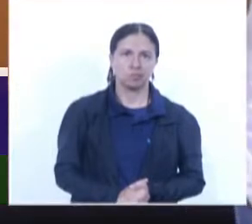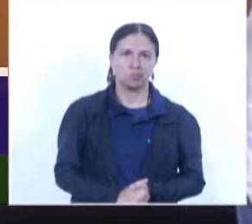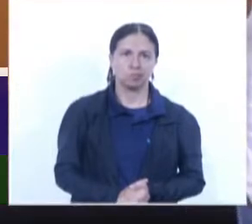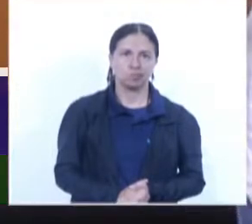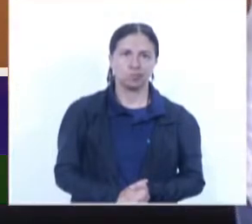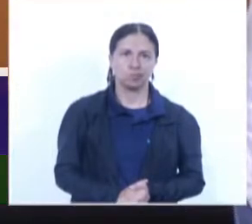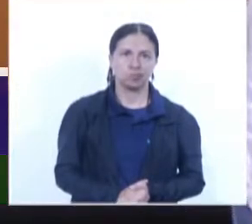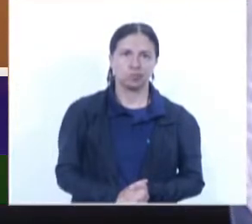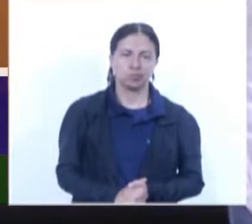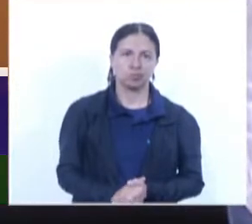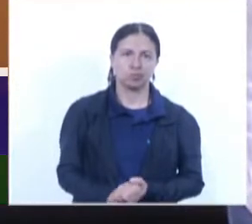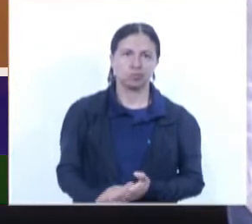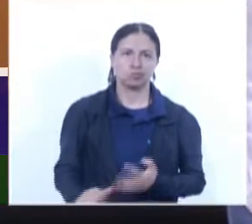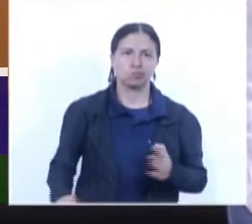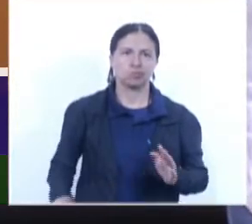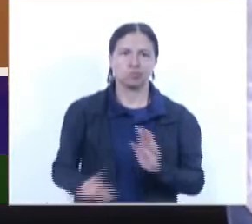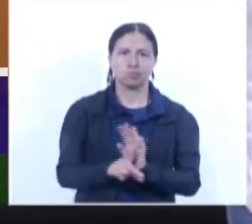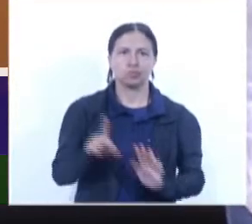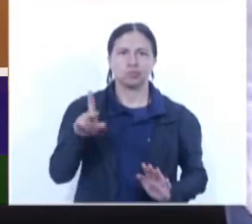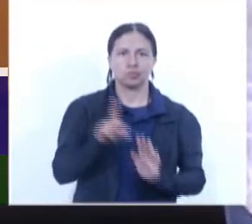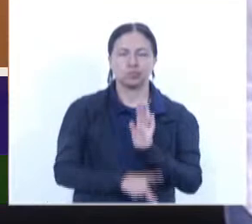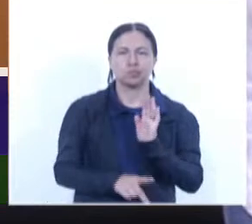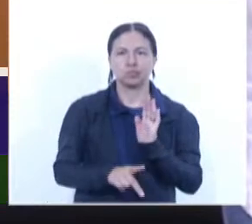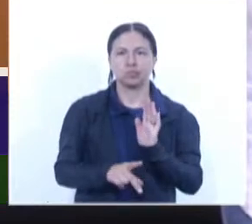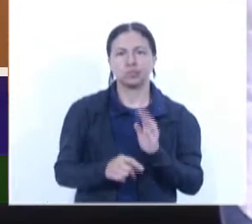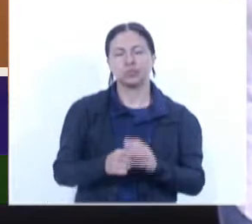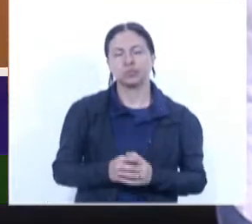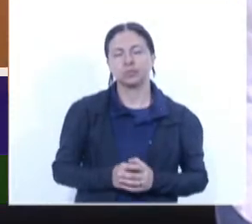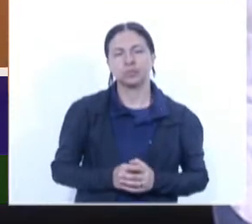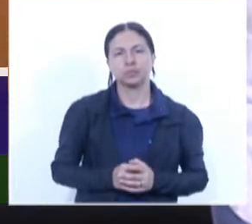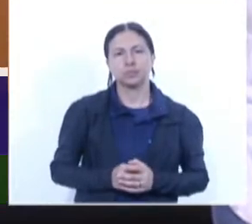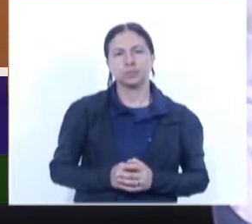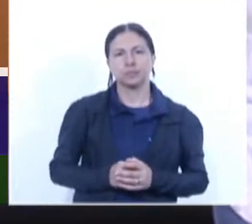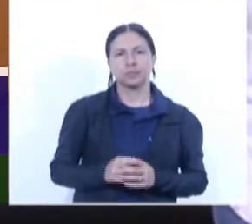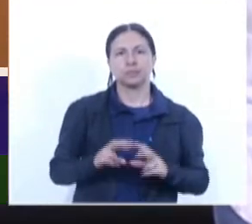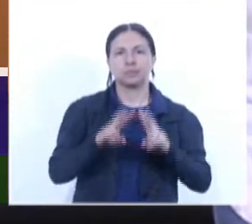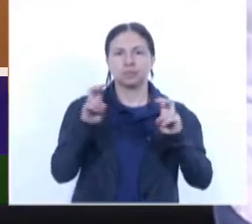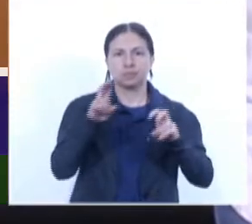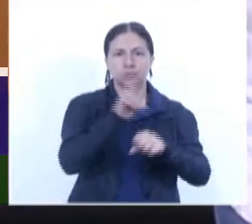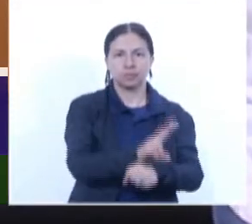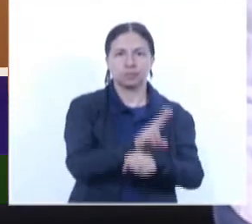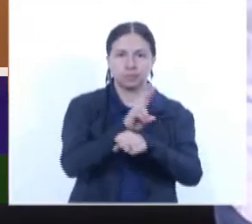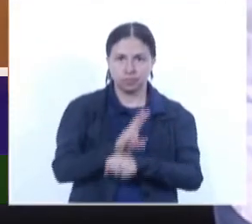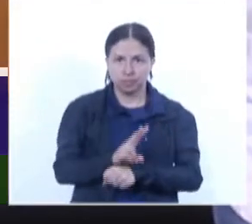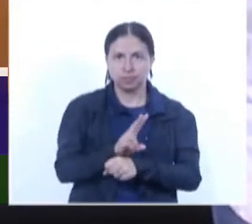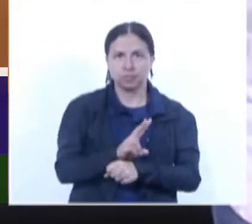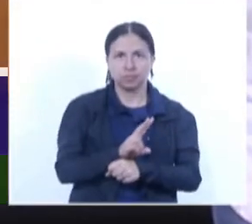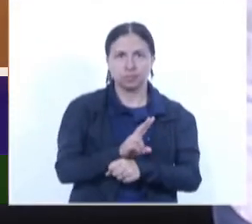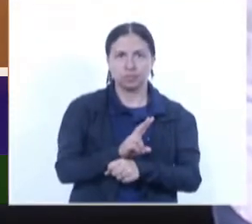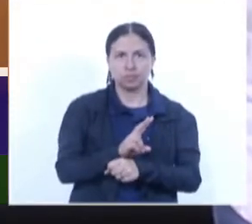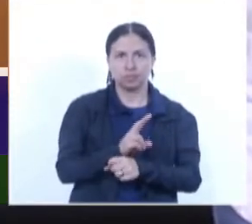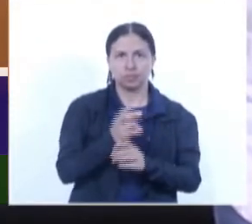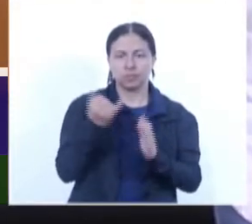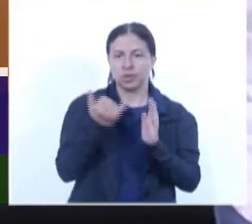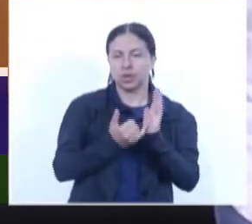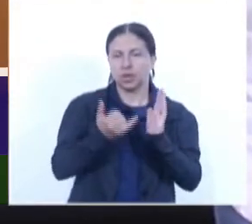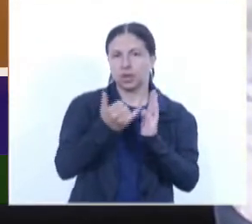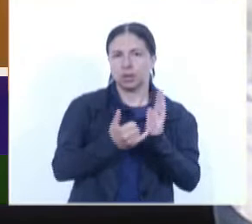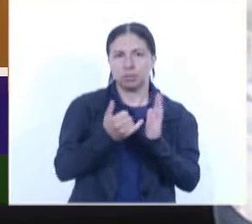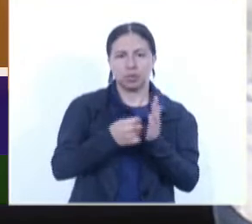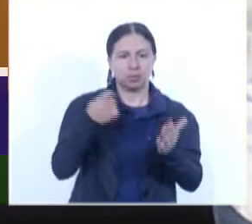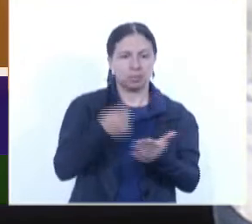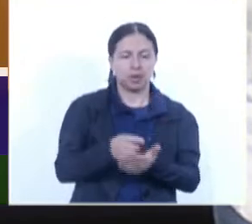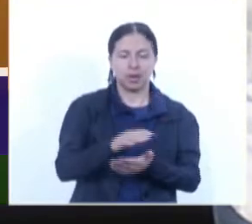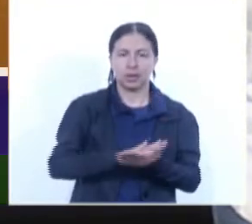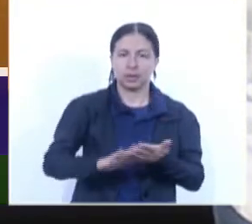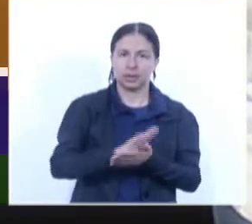projeto de lei ordinária que estabelece financiamento da tarifa Zero no transporte público coletivo por